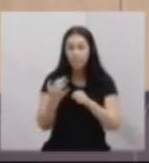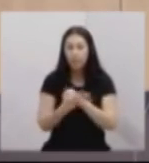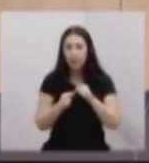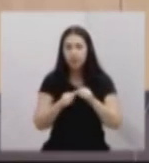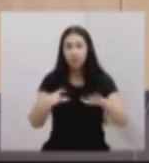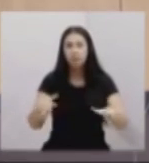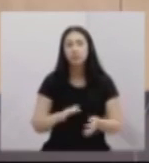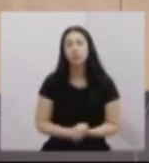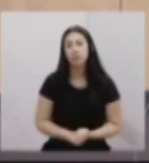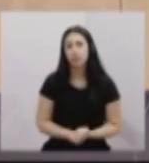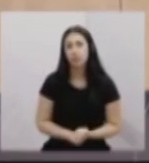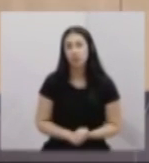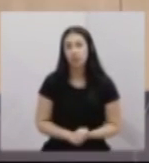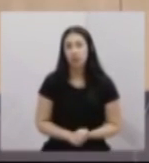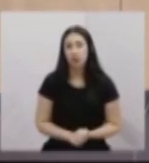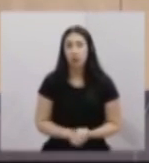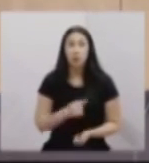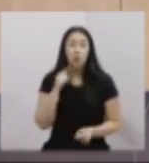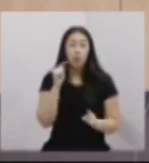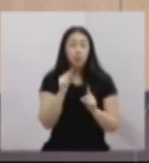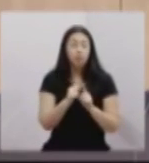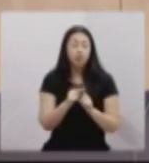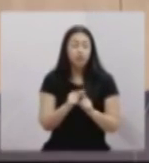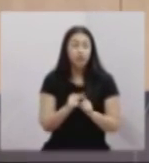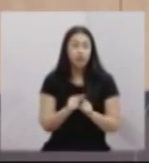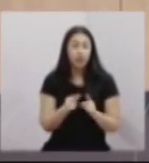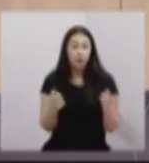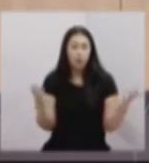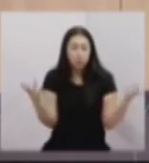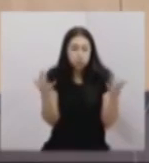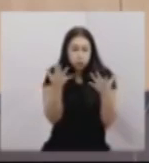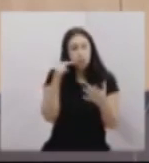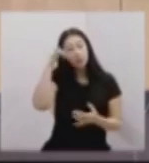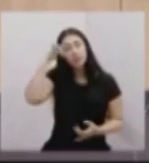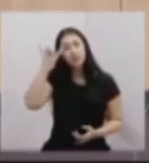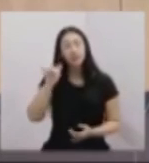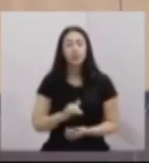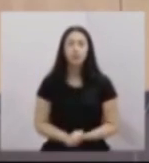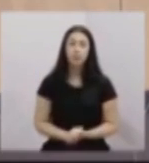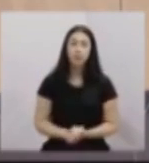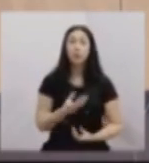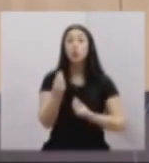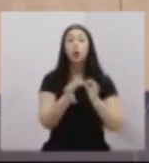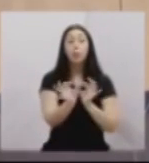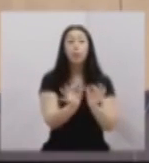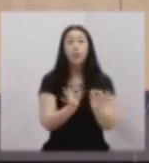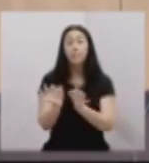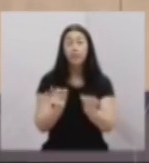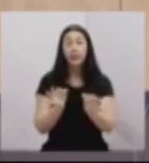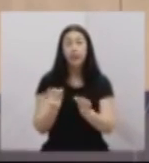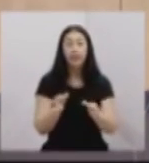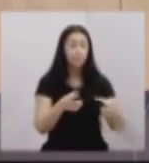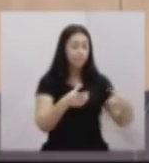fase laranja, a fim de evitar aglomerações nas portas das escolas? Como será a organização no momento da retirada